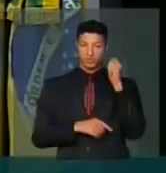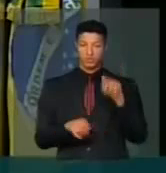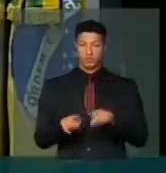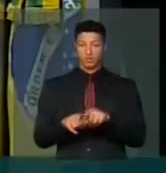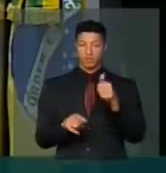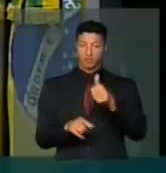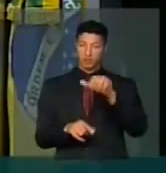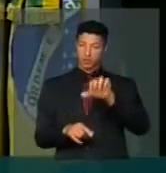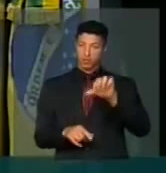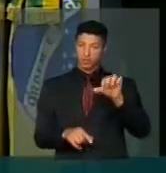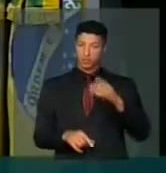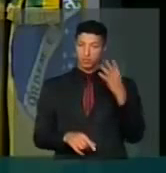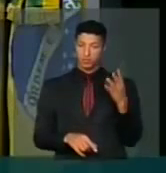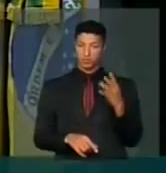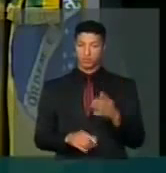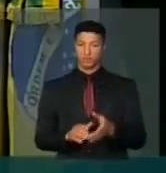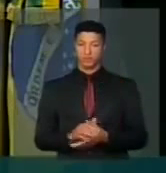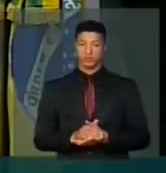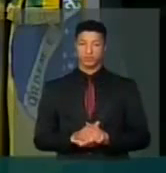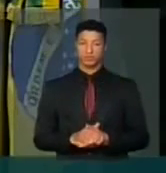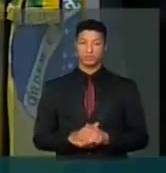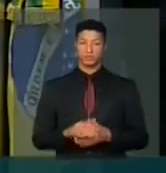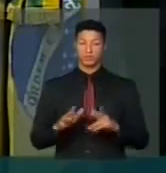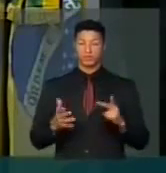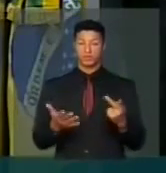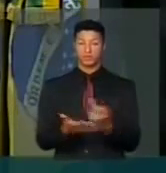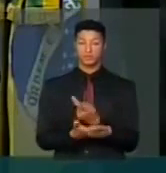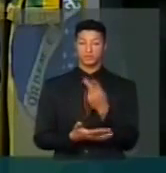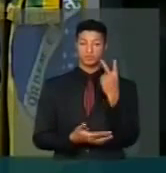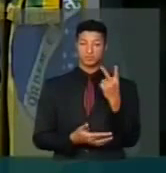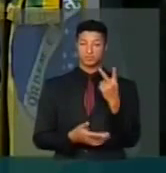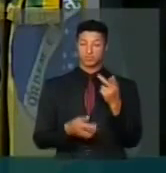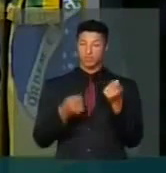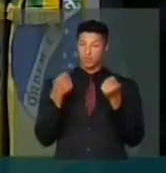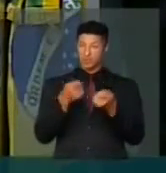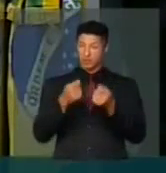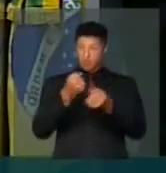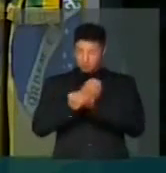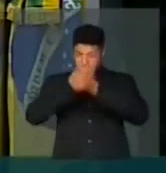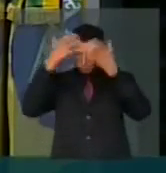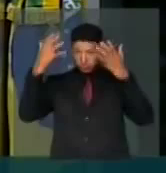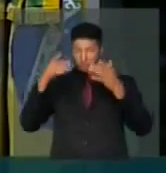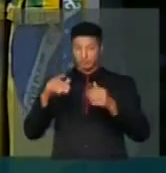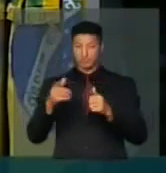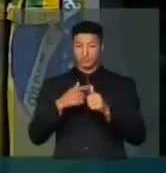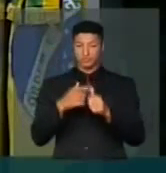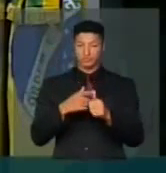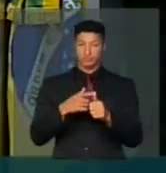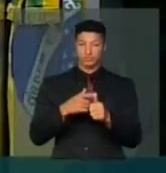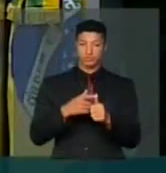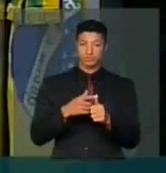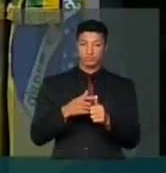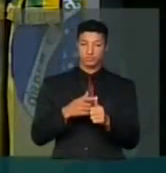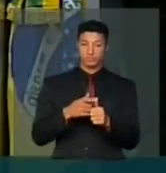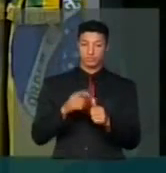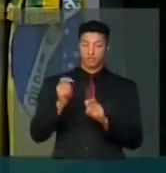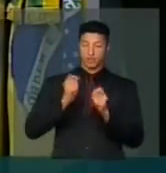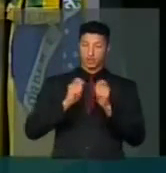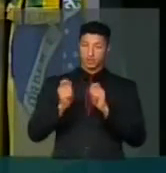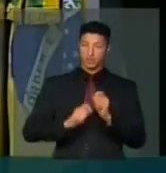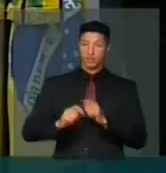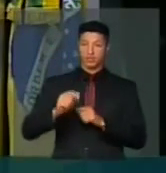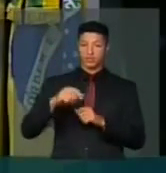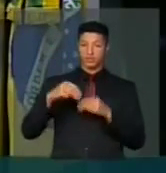em 1994, aconteceram 2 atentados terroristas. O primeiro na AMIA,